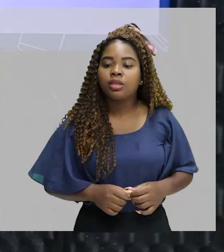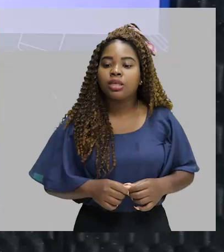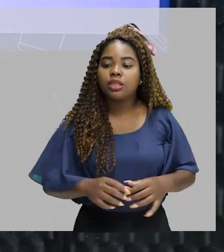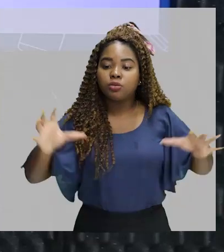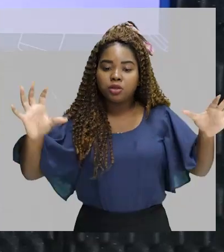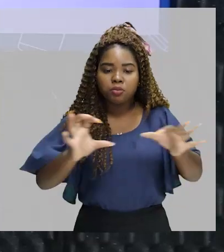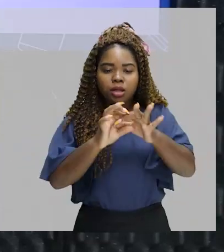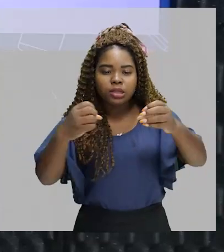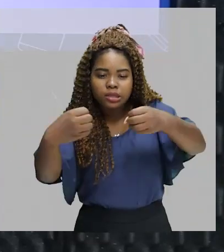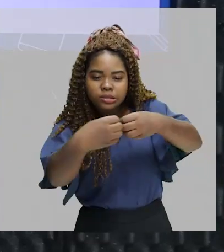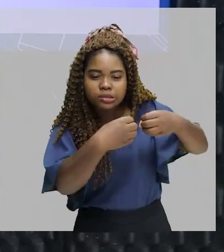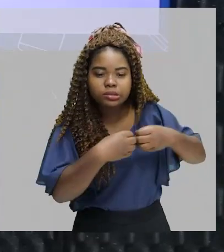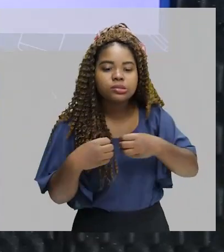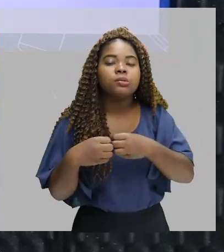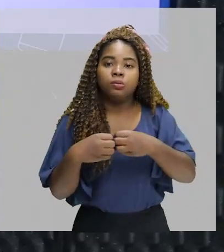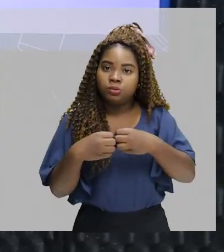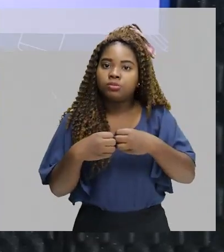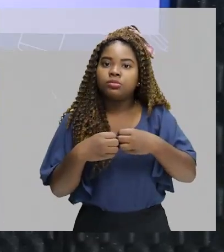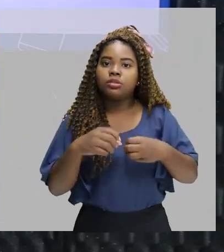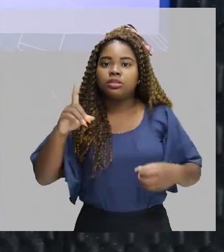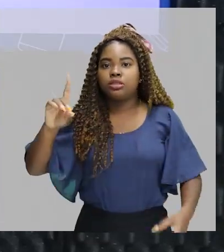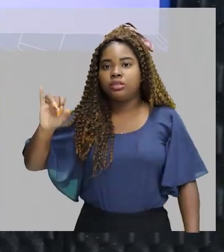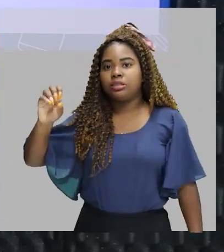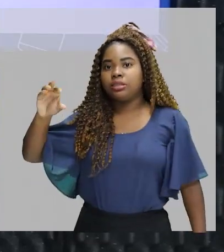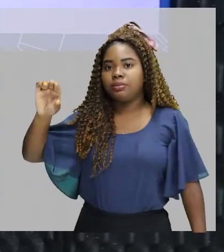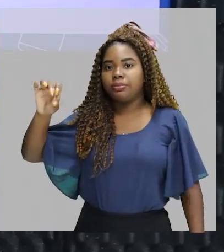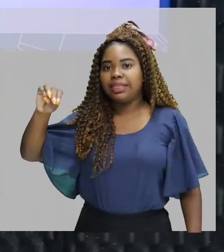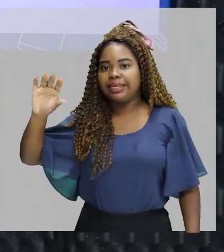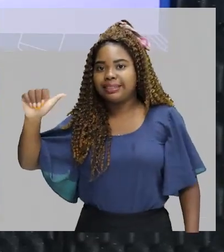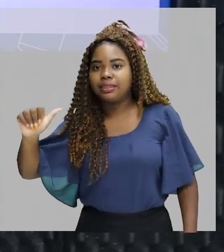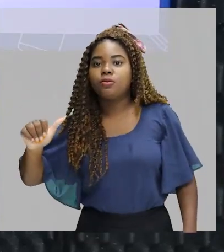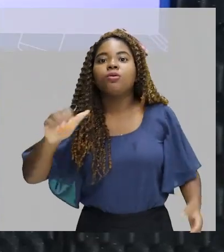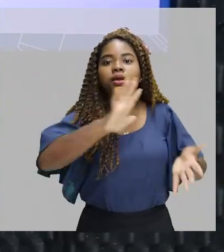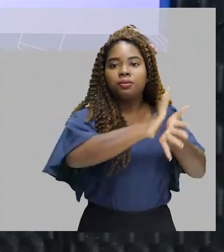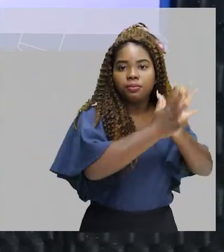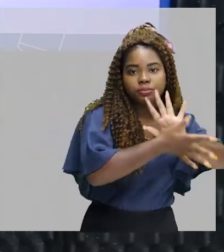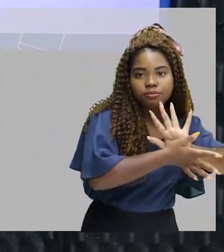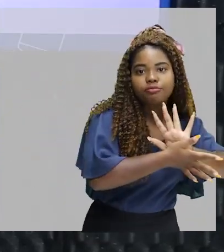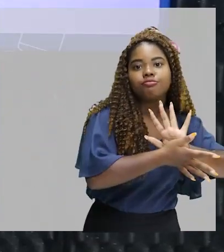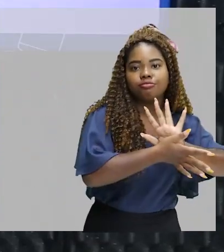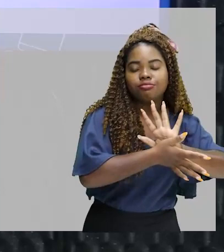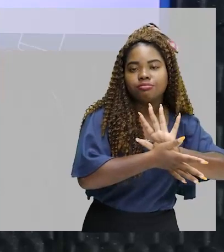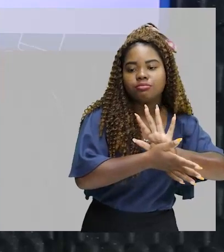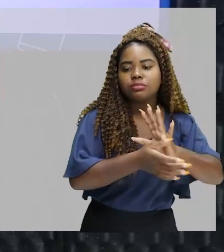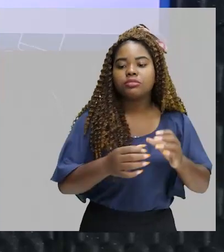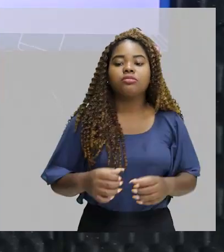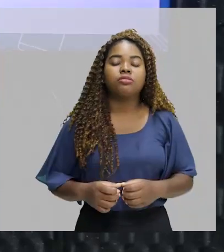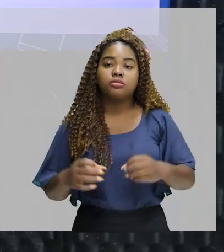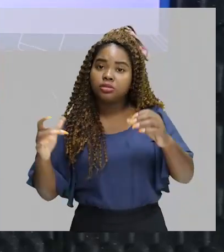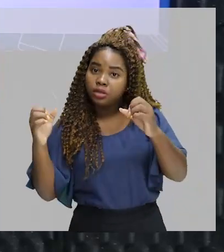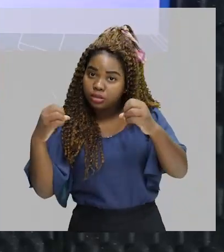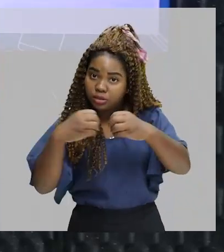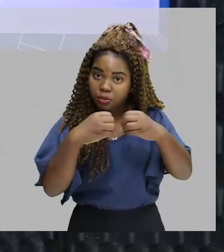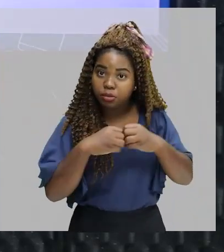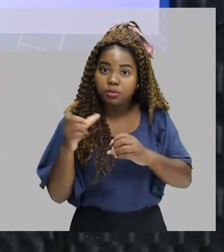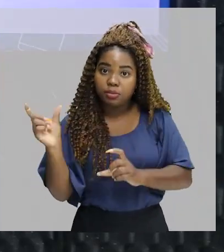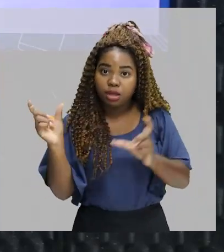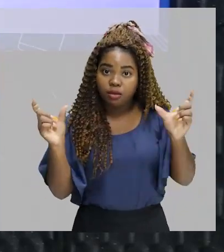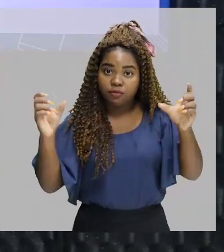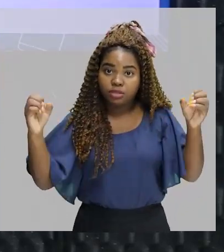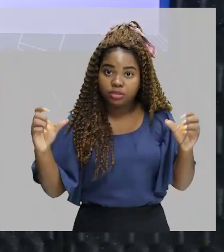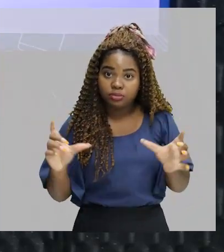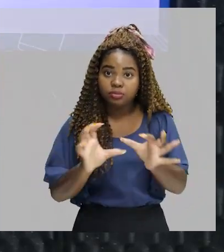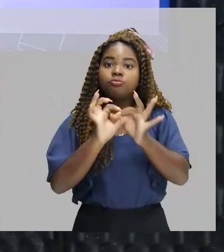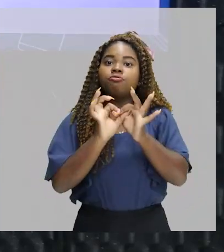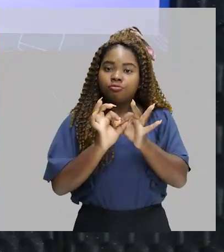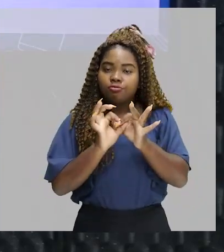porque geralmente a discriminação acontece por conta do preconceito. É como se fosse teoria e prática, entendeu? É uma ideia